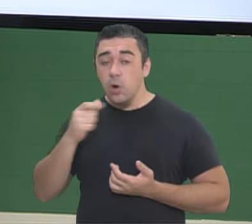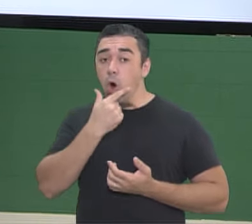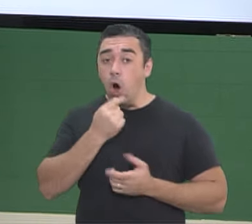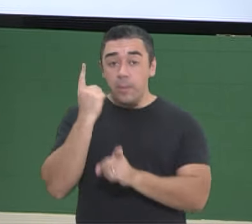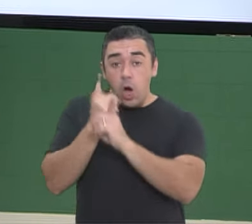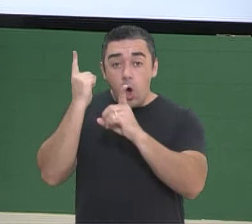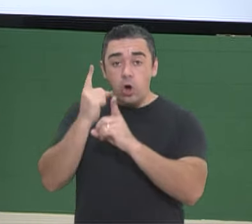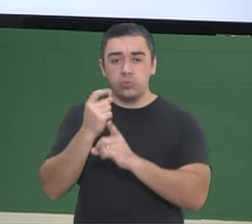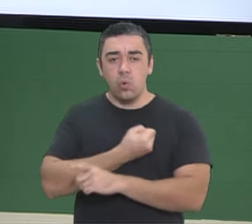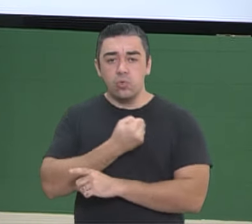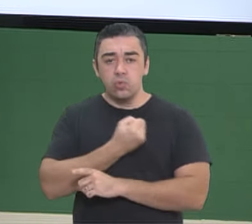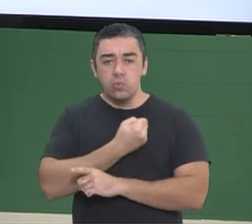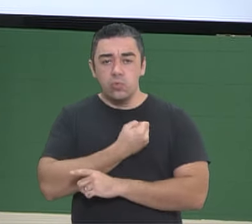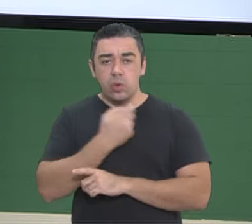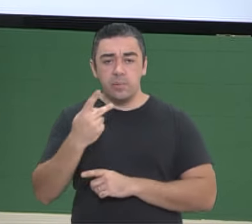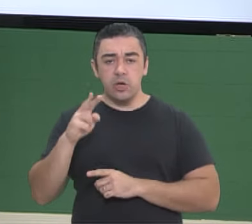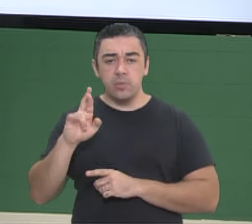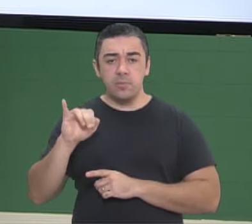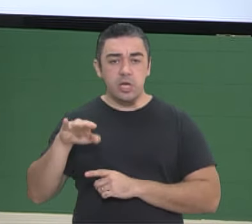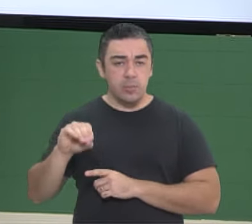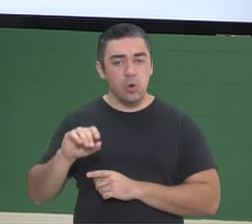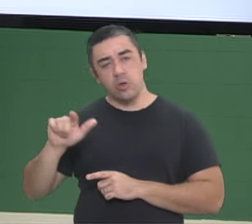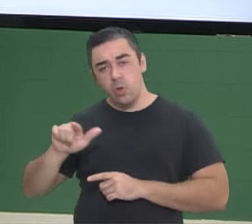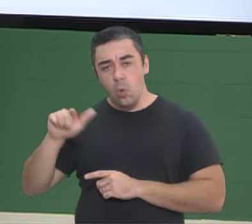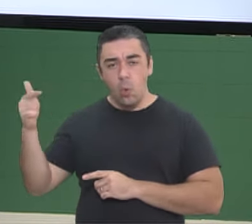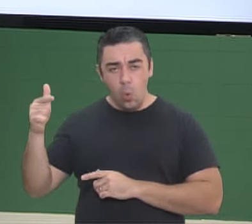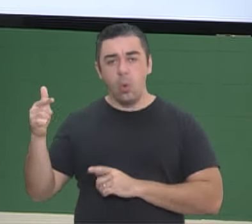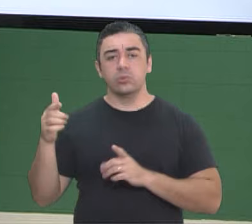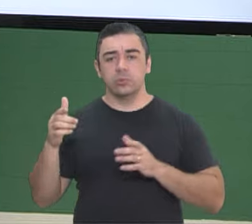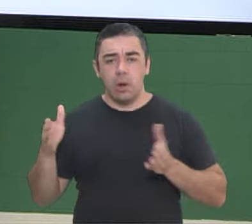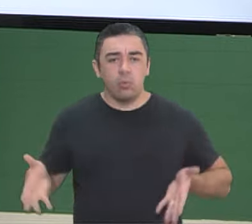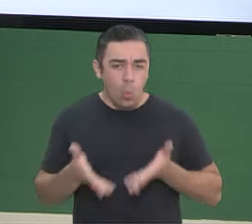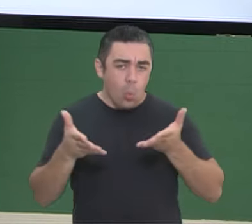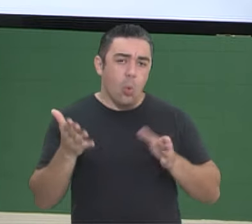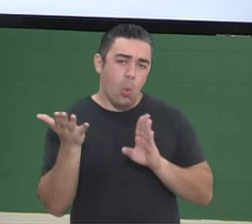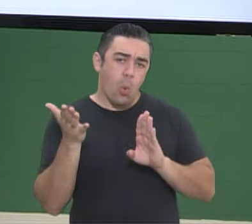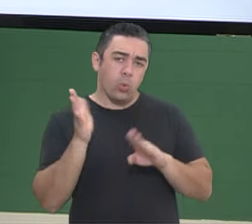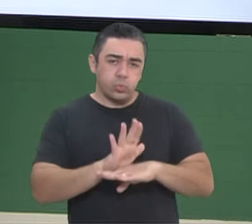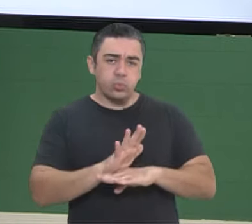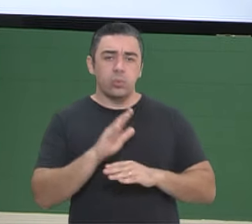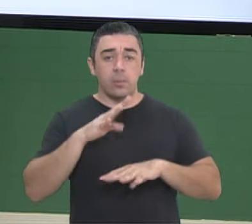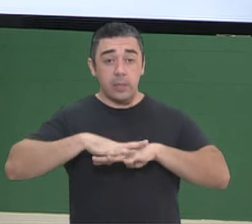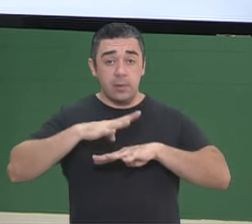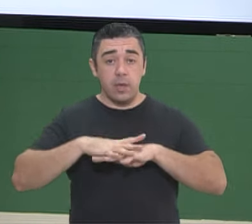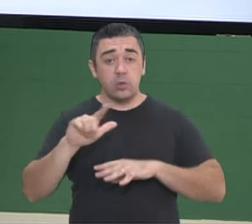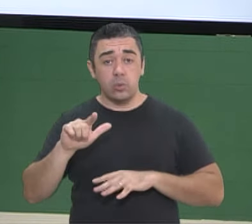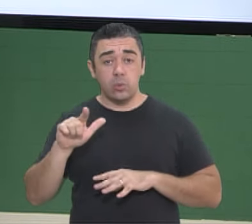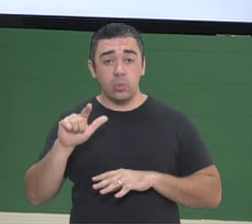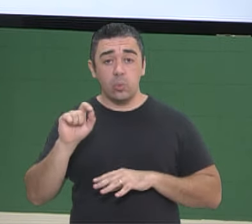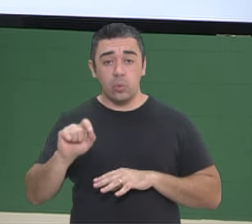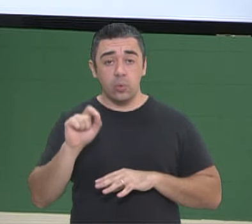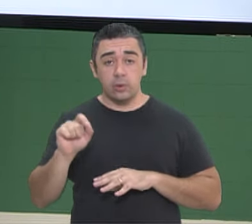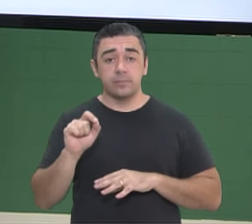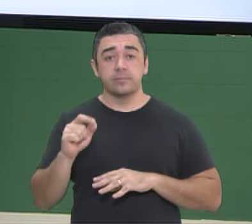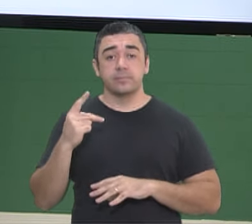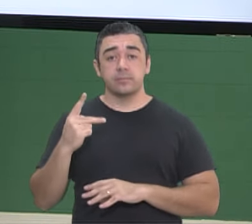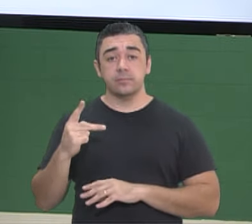primos, entre outras contribuições que ele já teve para a matemática. Tudo bem? Então, vamos lá. Nós vamos utilizar o crivo